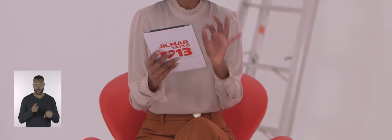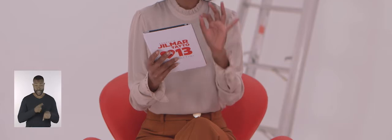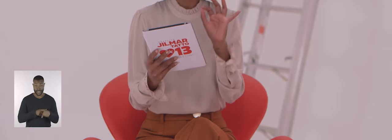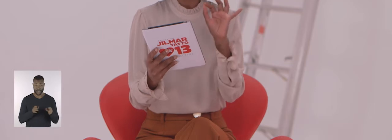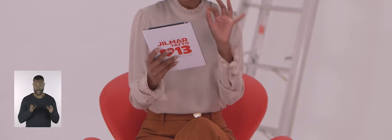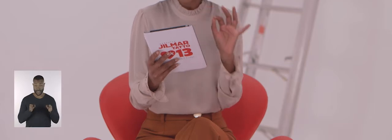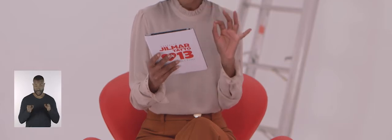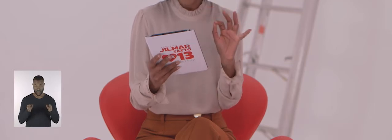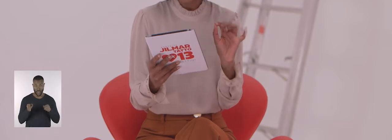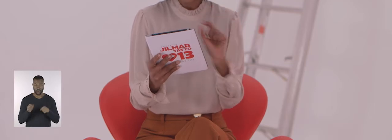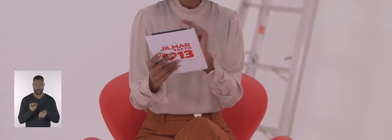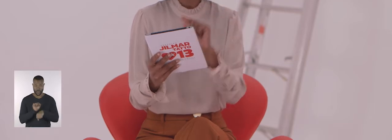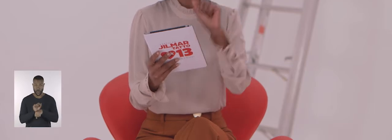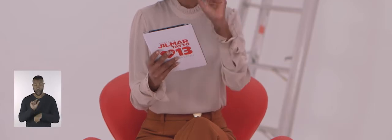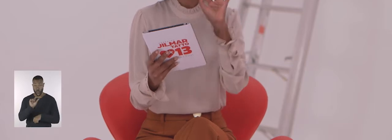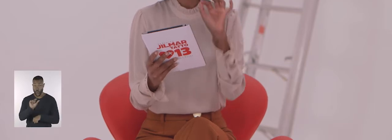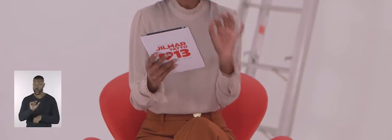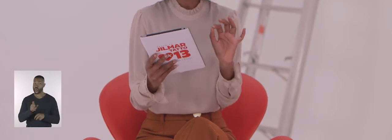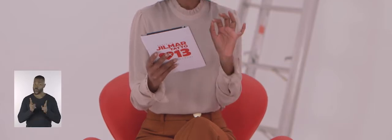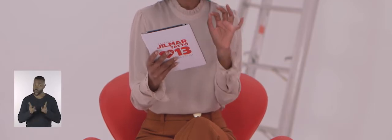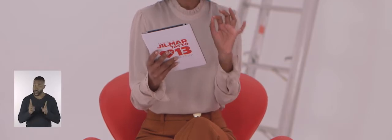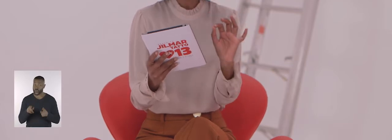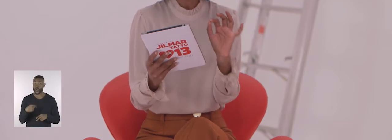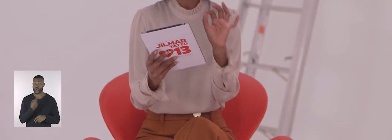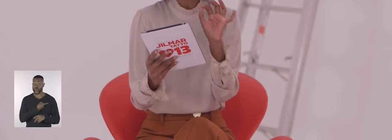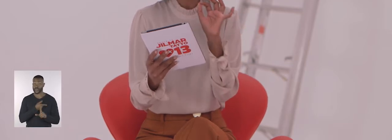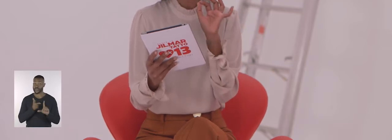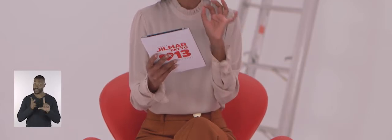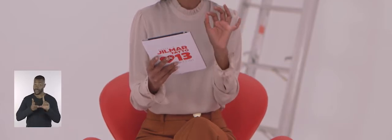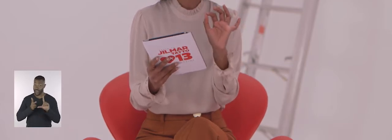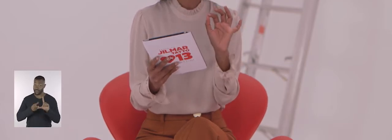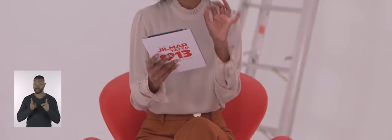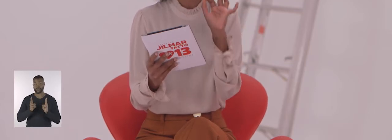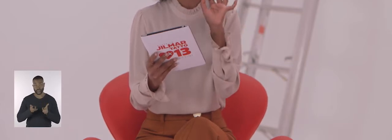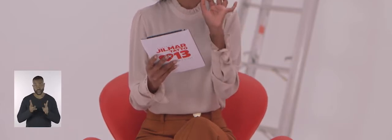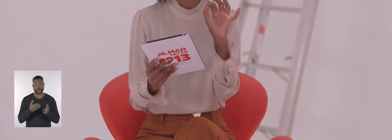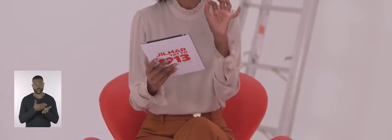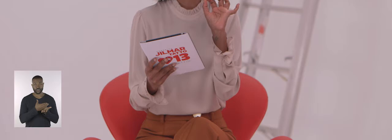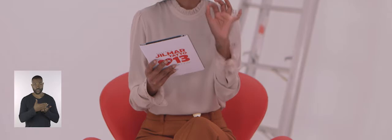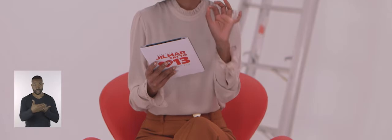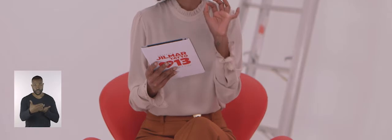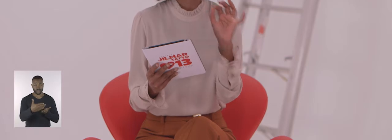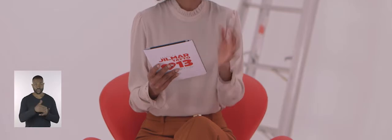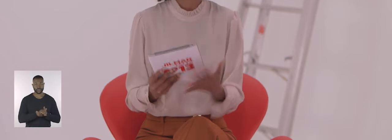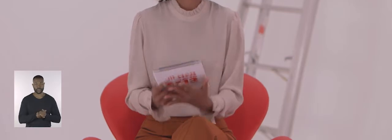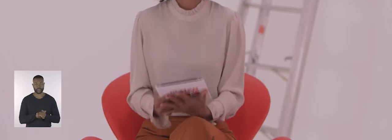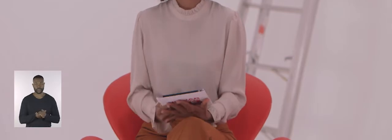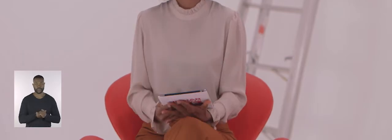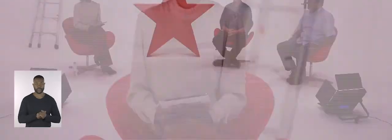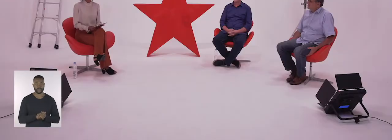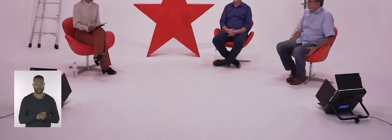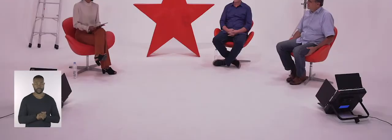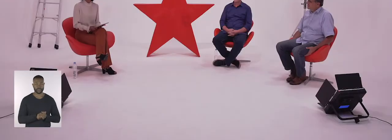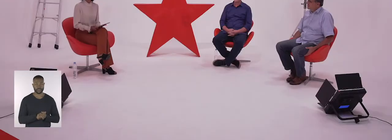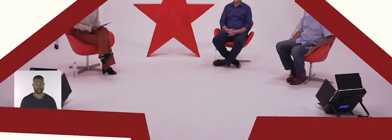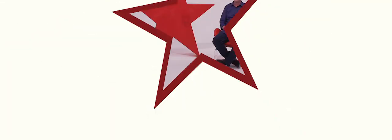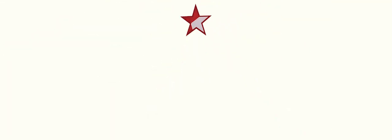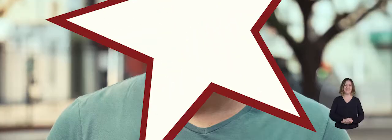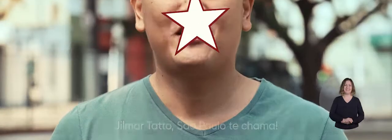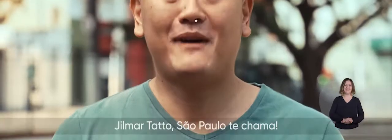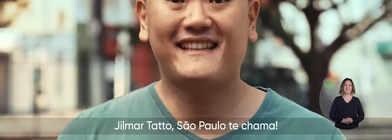vamos para um pequeno intervalo mas não saia daí Porque a nossa Live ainda está começando